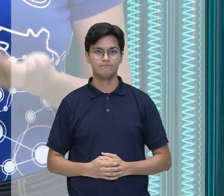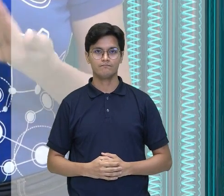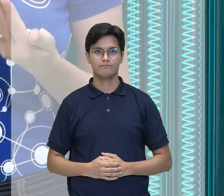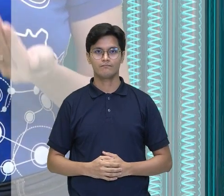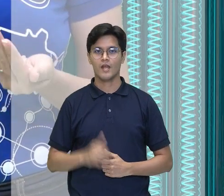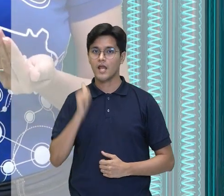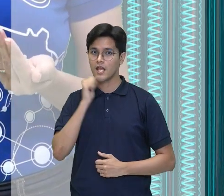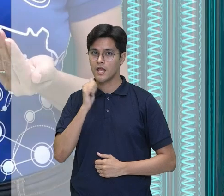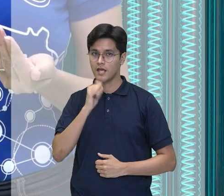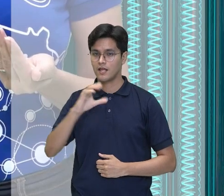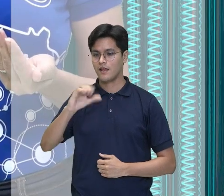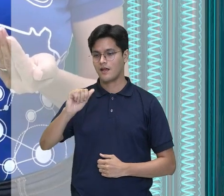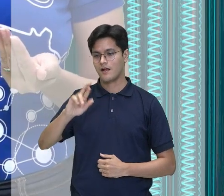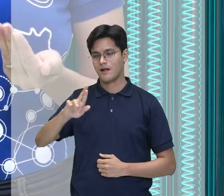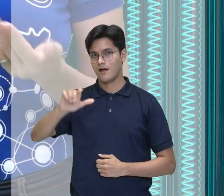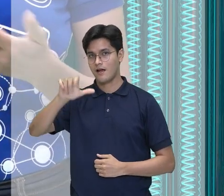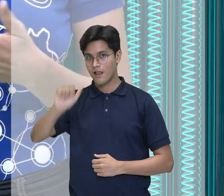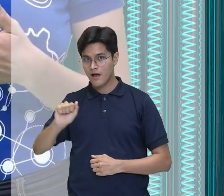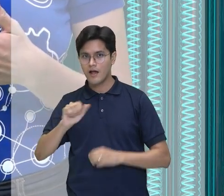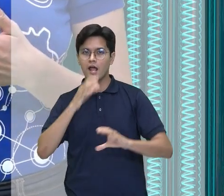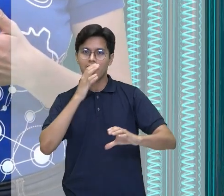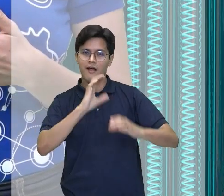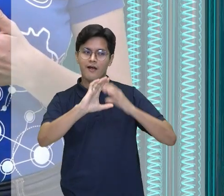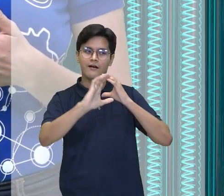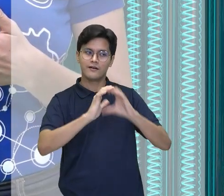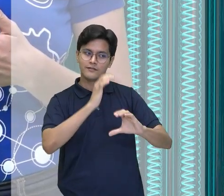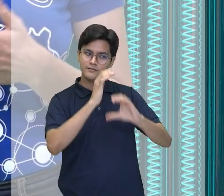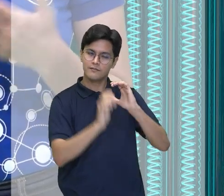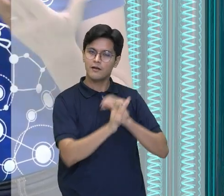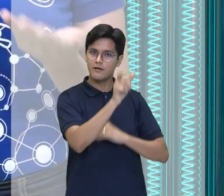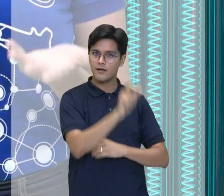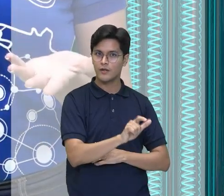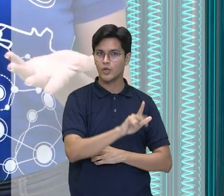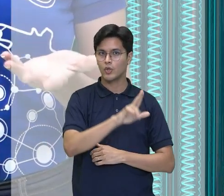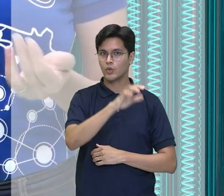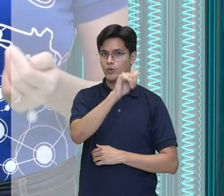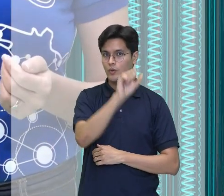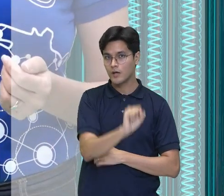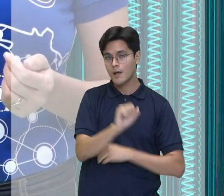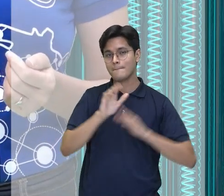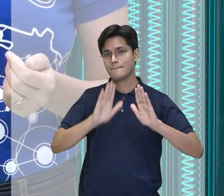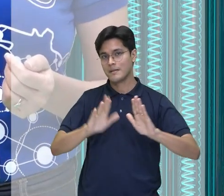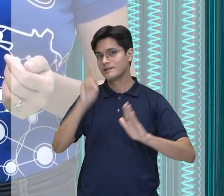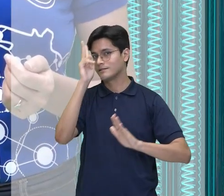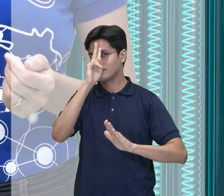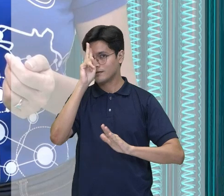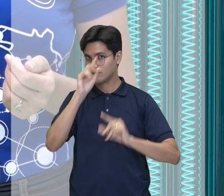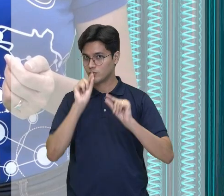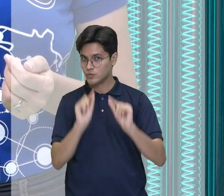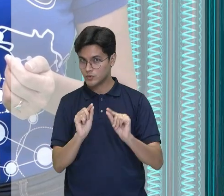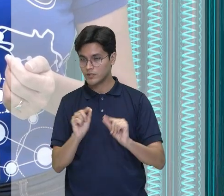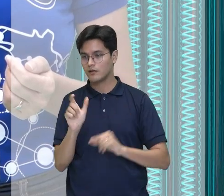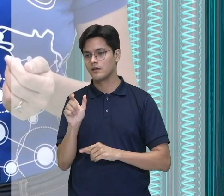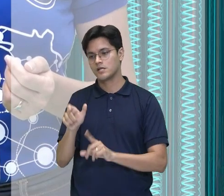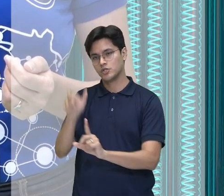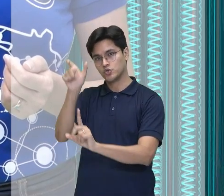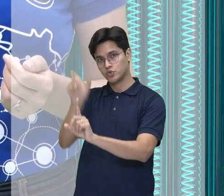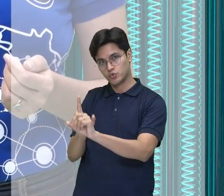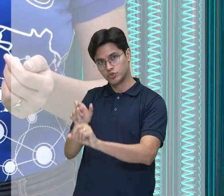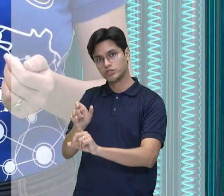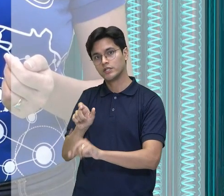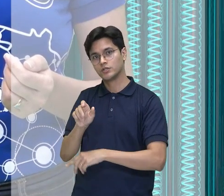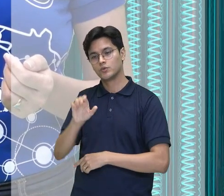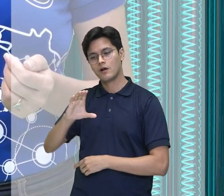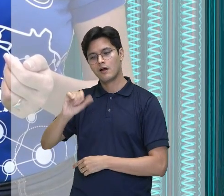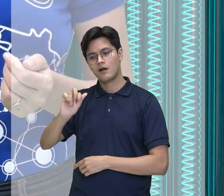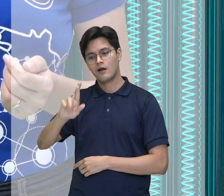não é? Como é que será esse ele aqui? No caso, estou falando do Lucas, não é? Mas lembrem-se que a Carla é o sujeito da frase, né? Então, o